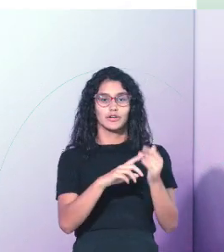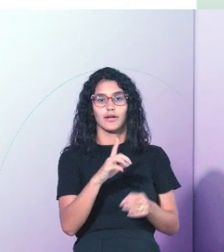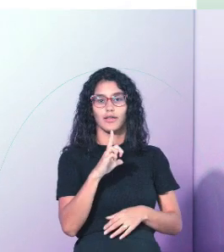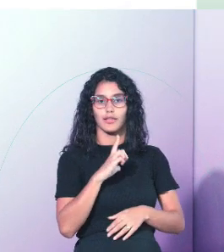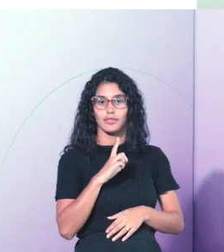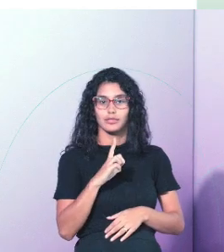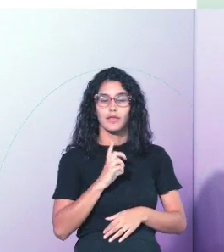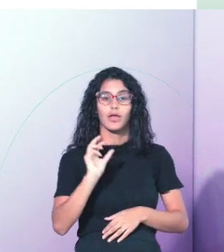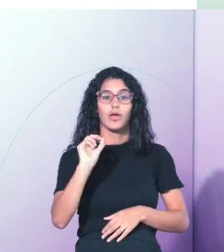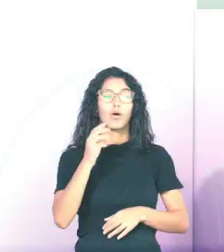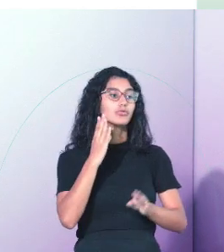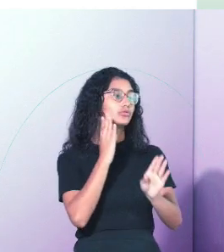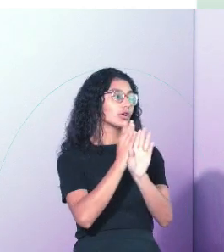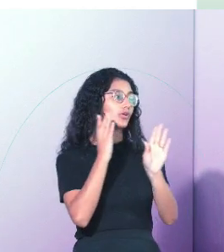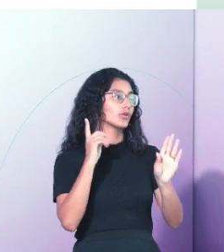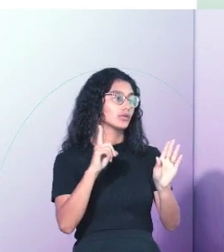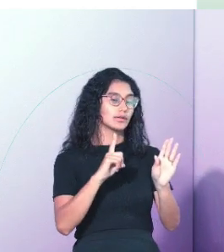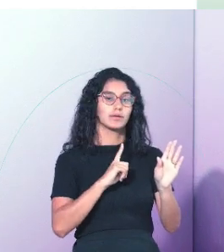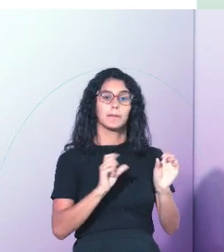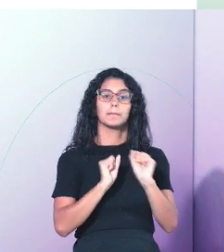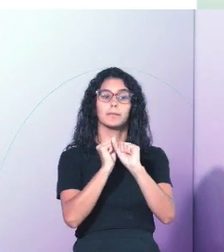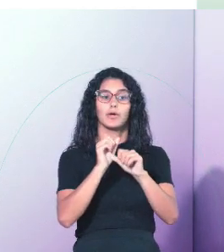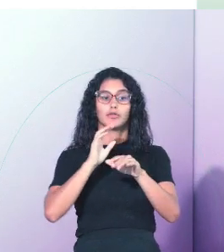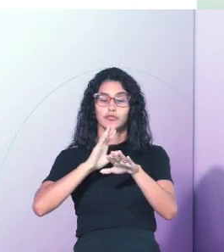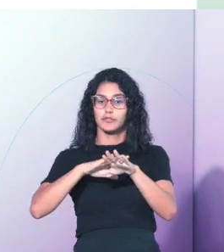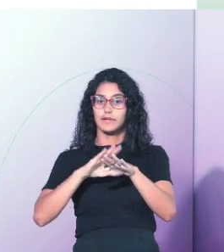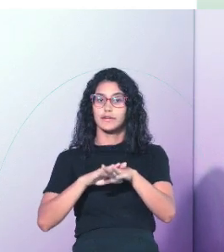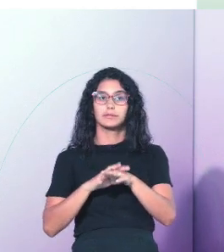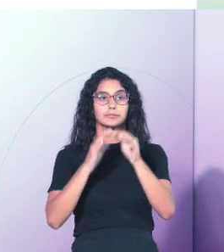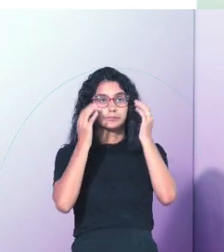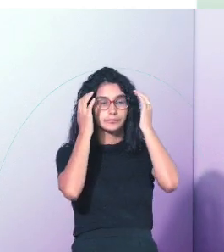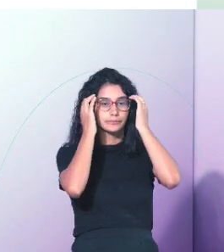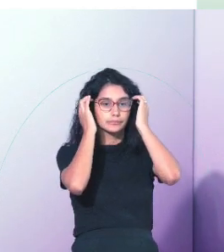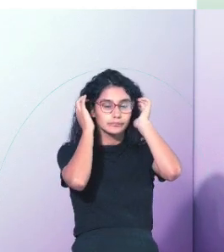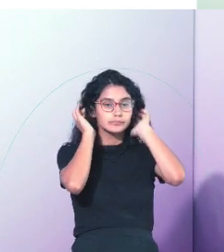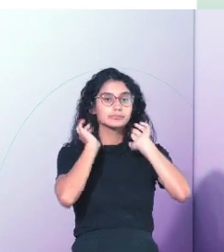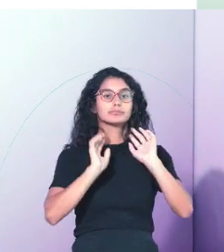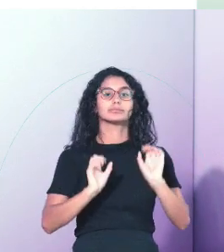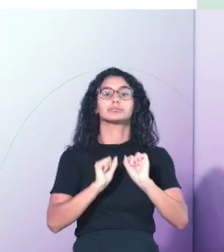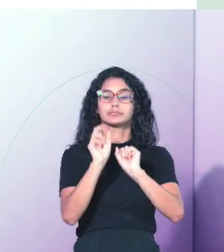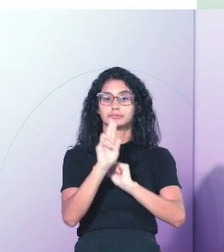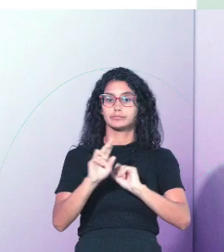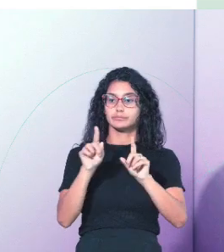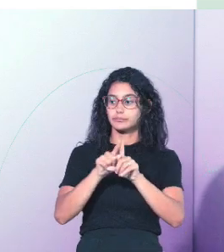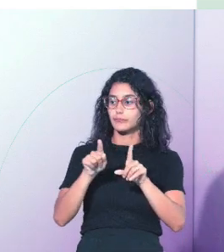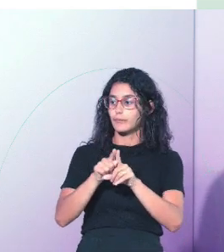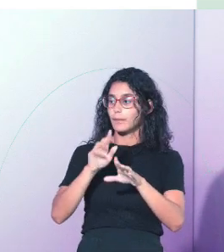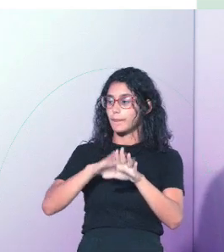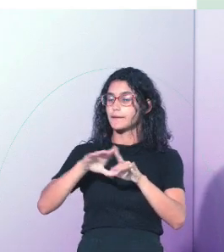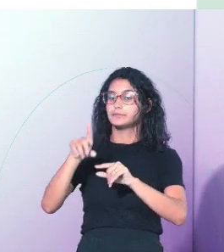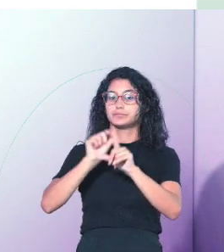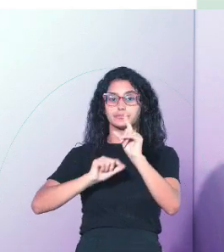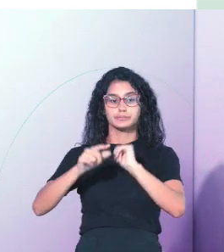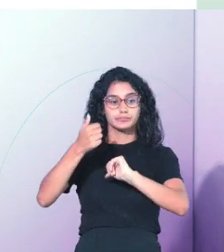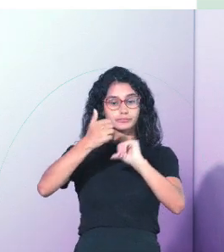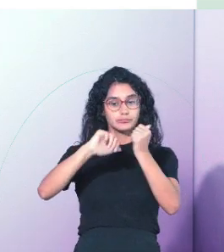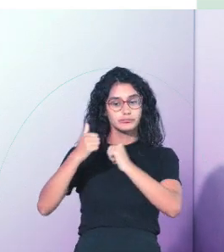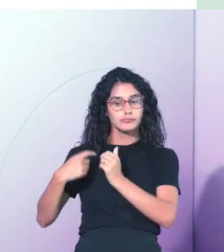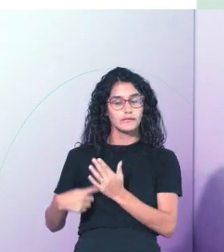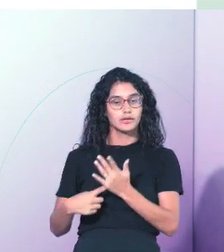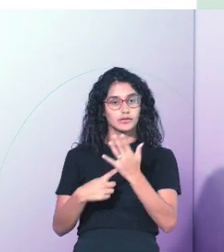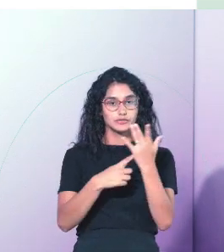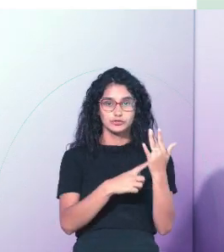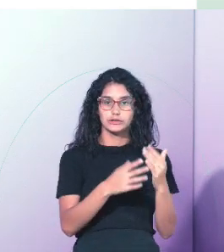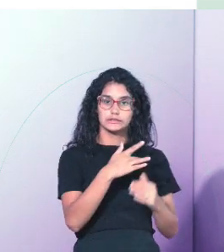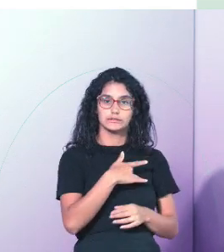terapêutica ou diagnóstica um paciente pode preferir, e ele pode ser usado tanto para decisões de avaliação de tecnologias